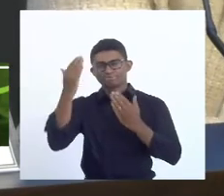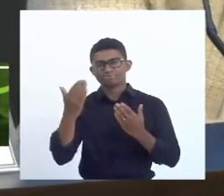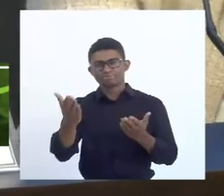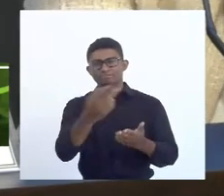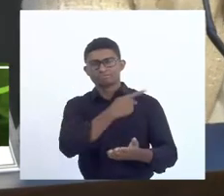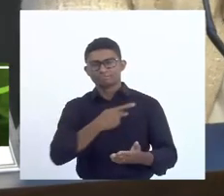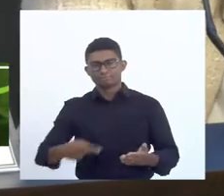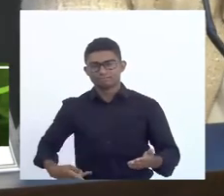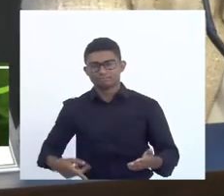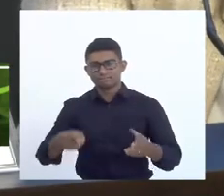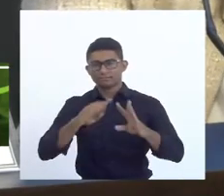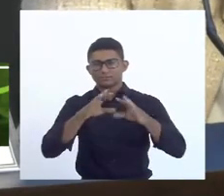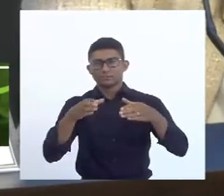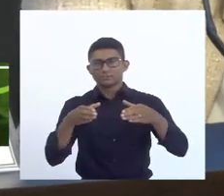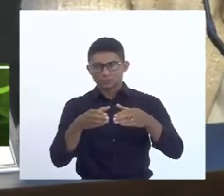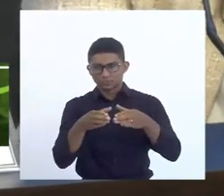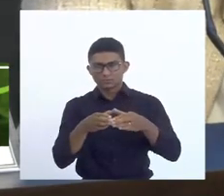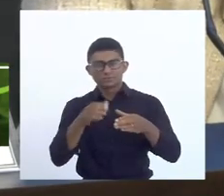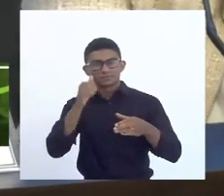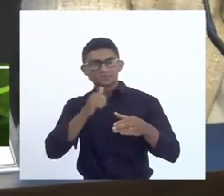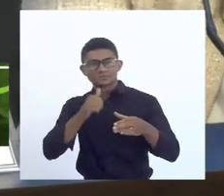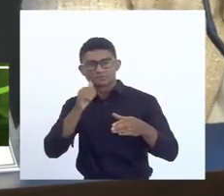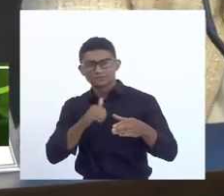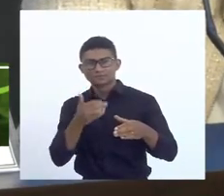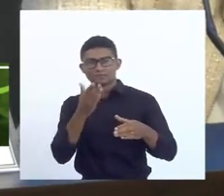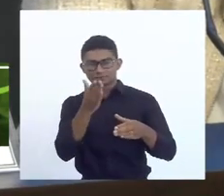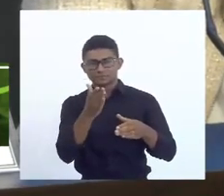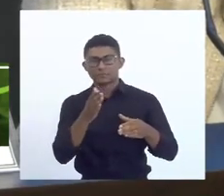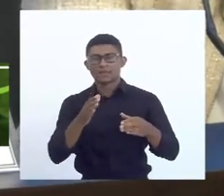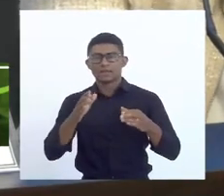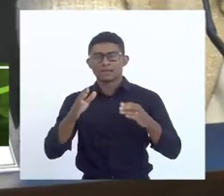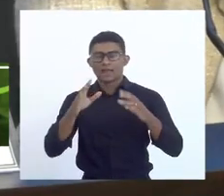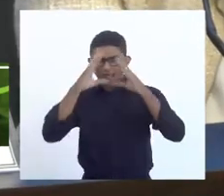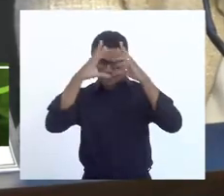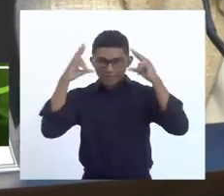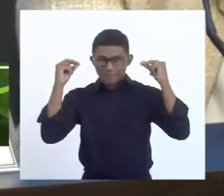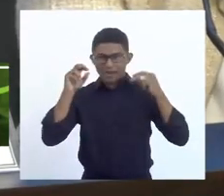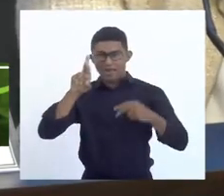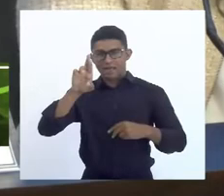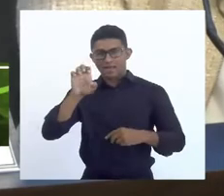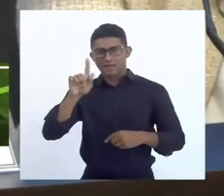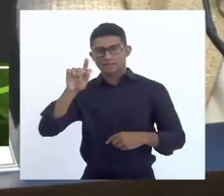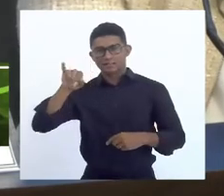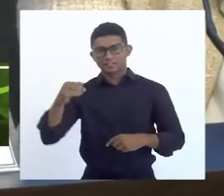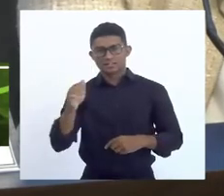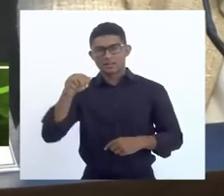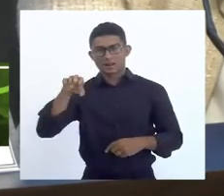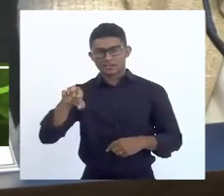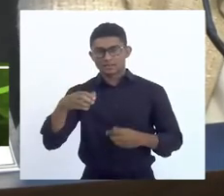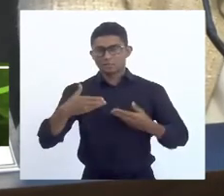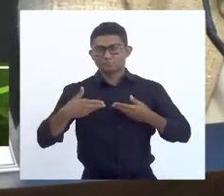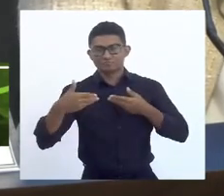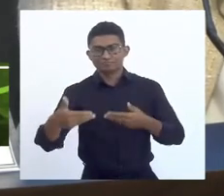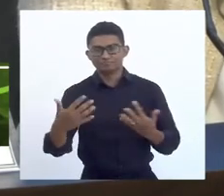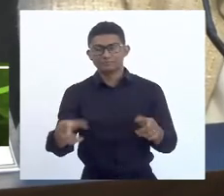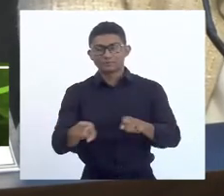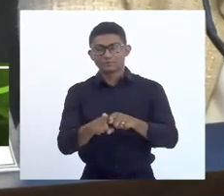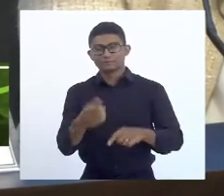da Comissão da Mulher, deputada enfermeira Rejane, pelo convite, à minha companheira